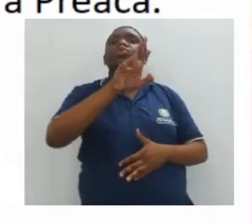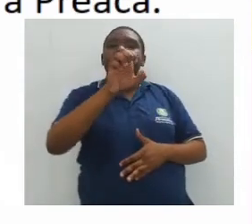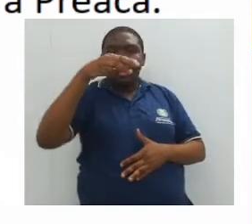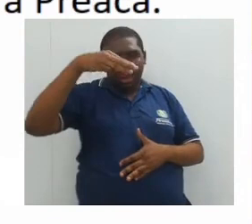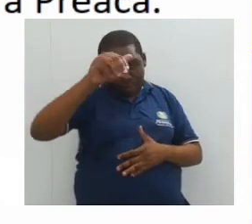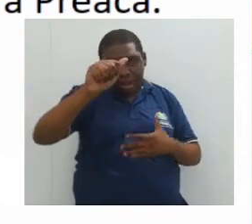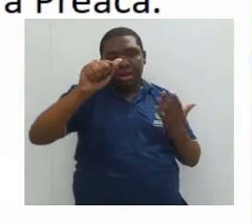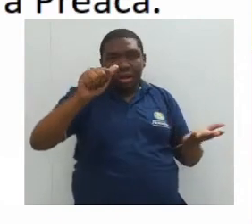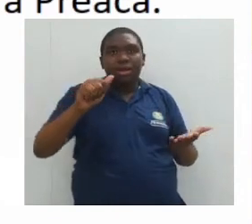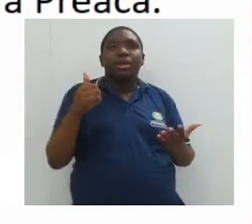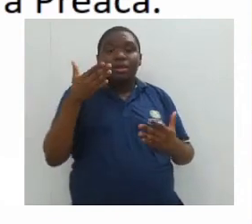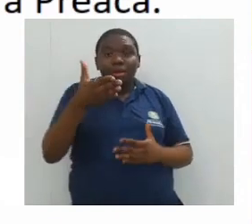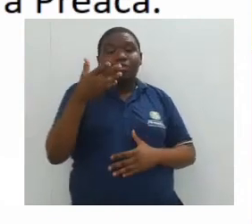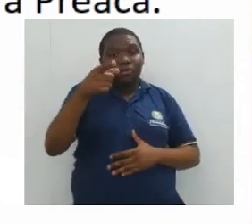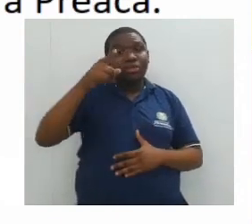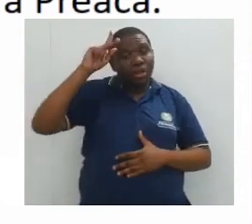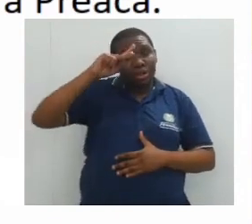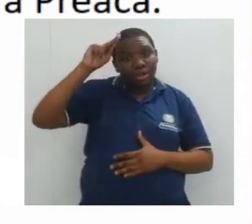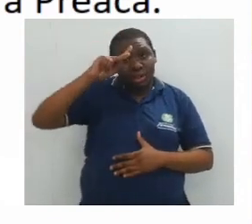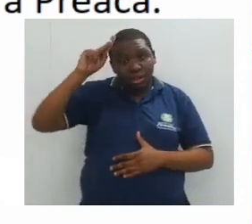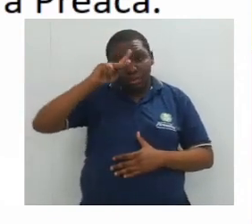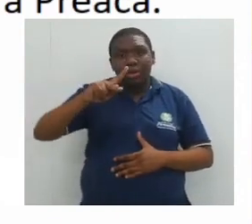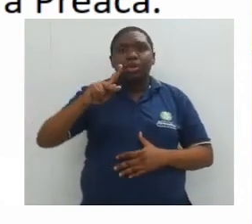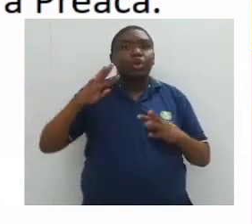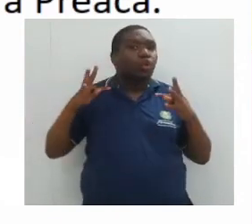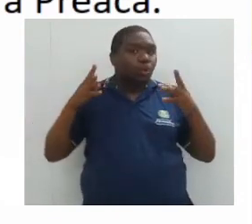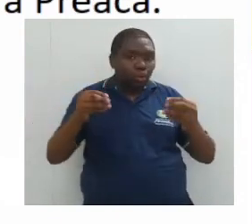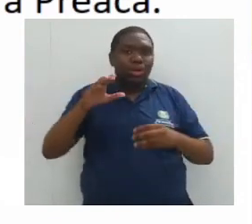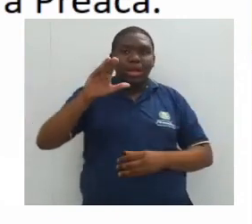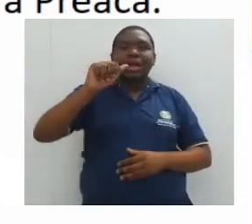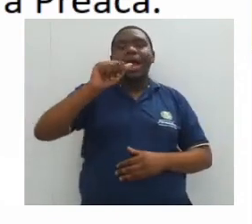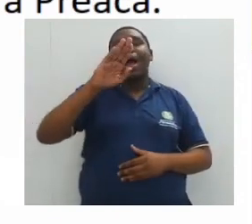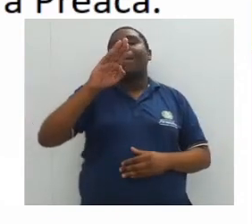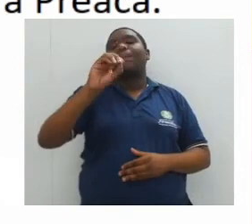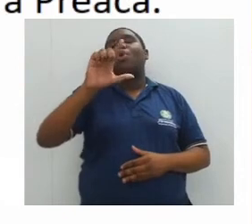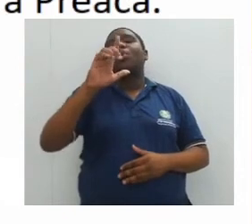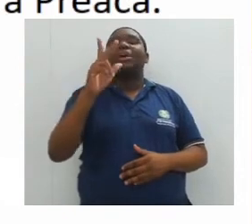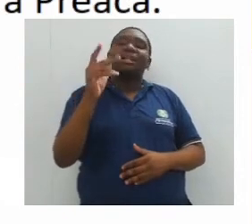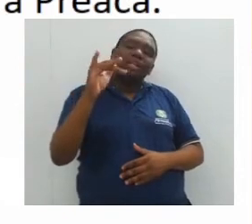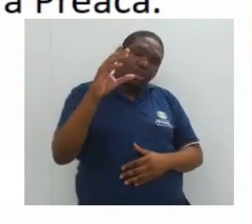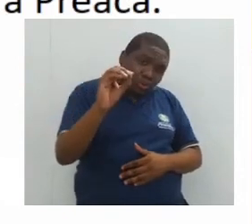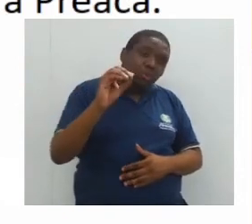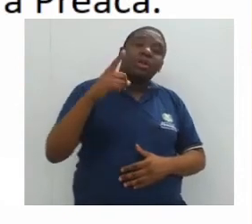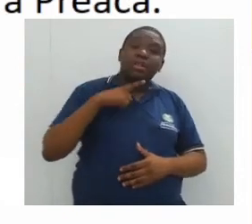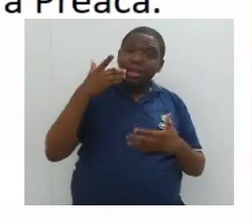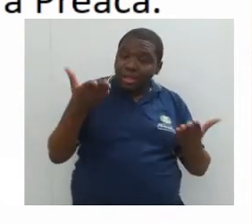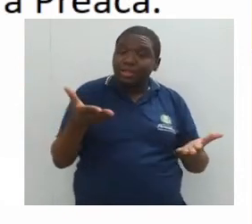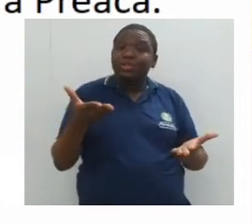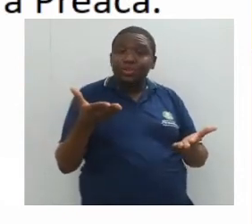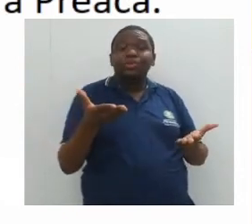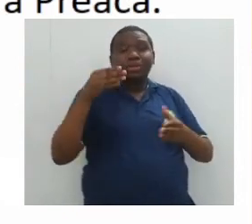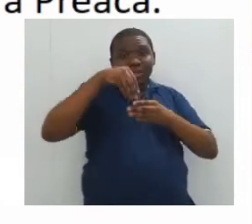caboclo. Então, lembrando a você que todo o caboclinho, ele tem essa, vamos dizer, ele bebe na fonte